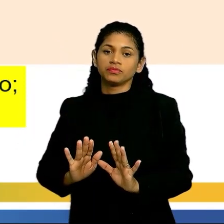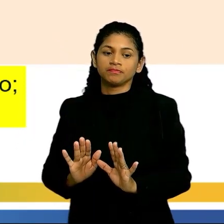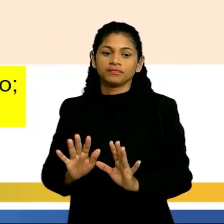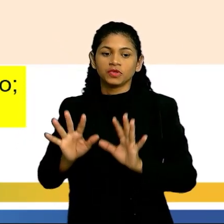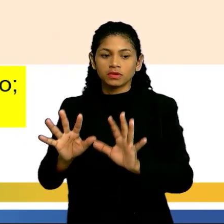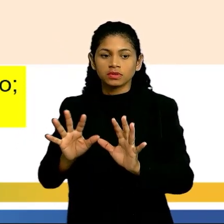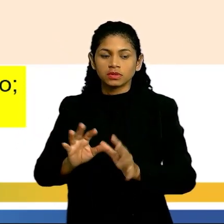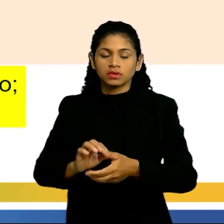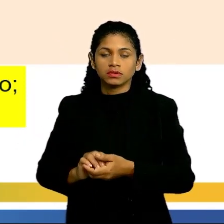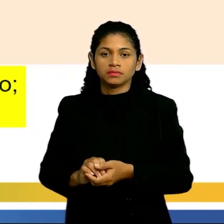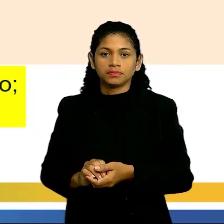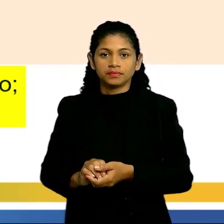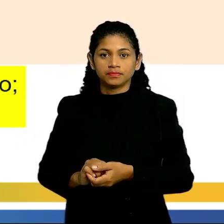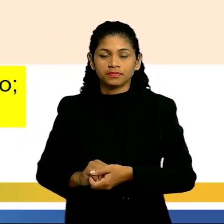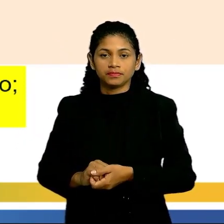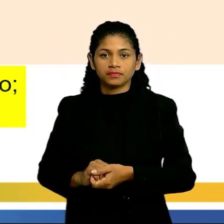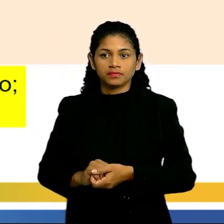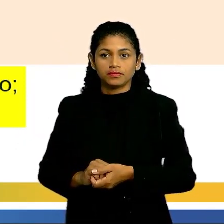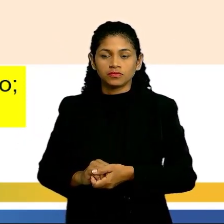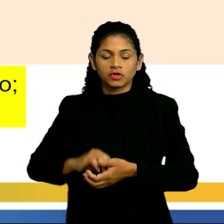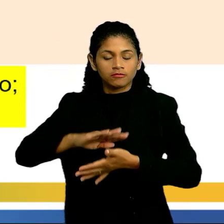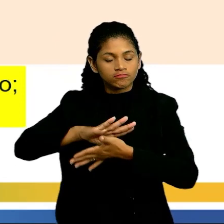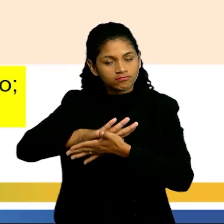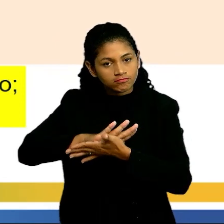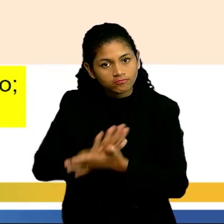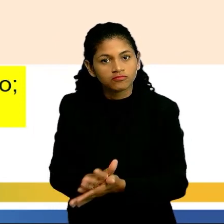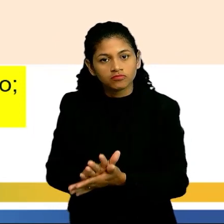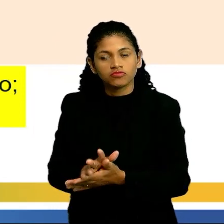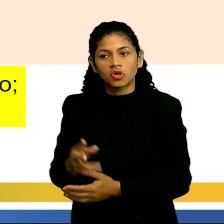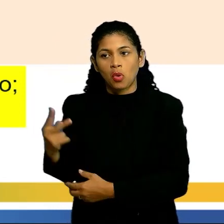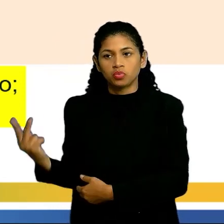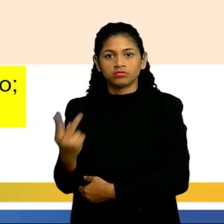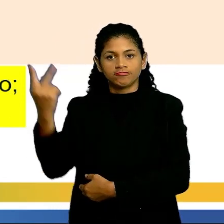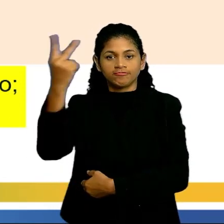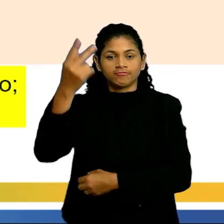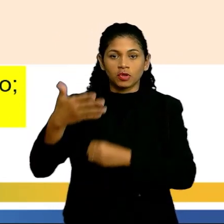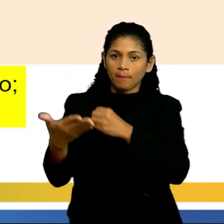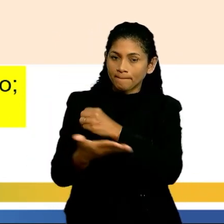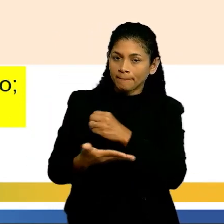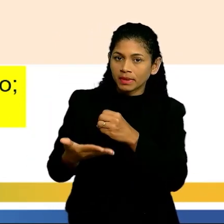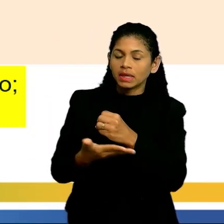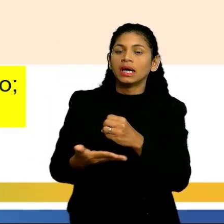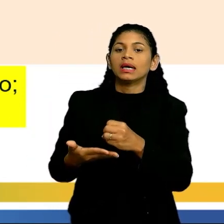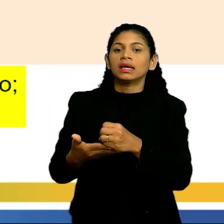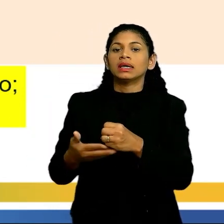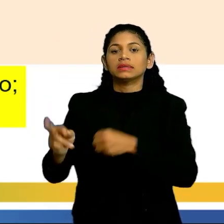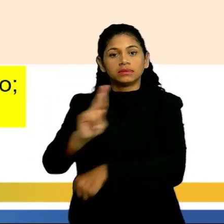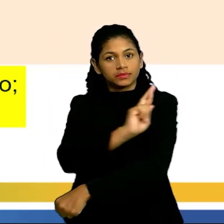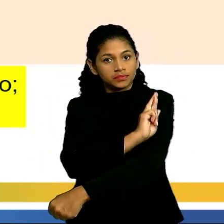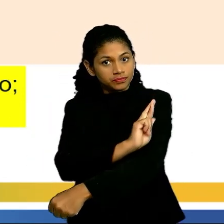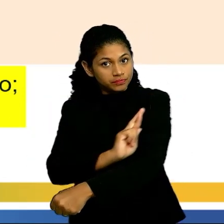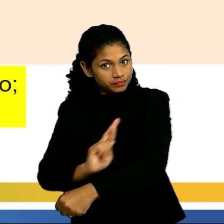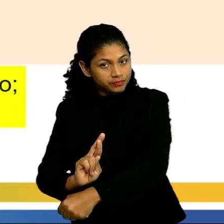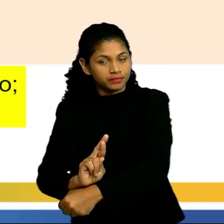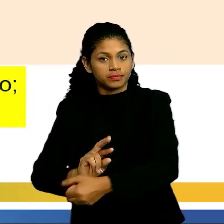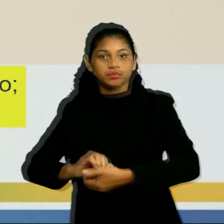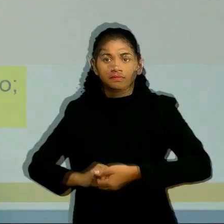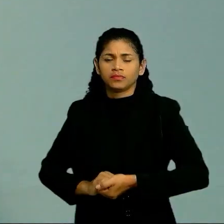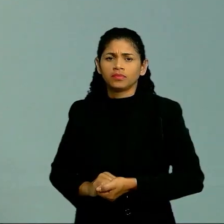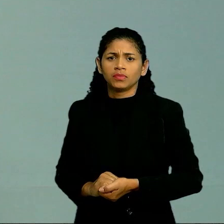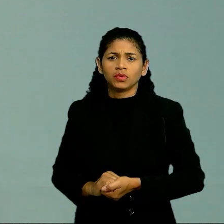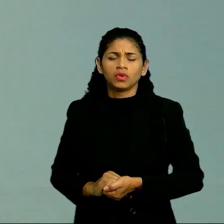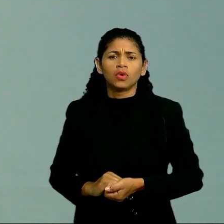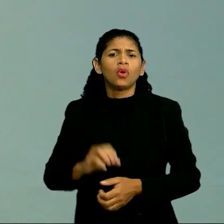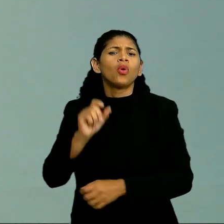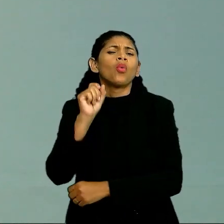vai, de certa forma, combater esses valores fundamentados no cristianismo. Aí você pergunta, tá bom, Nietzsche, e o